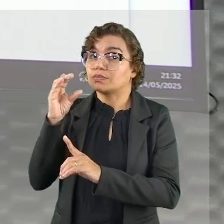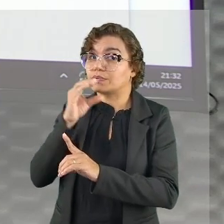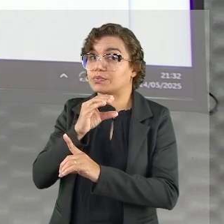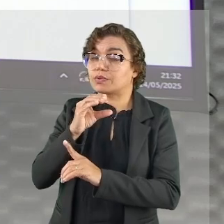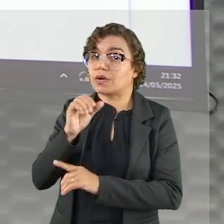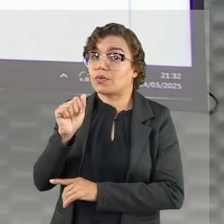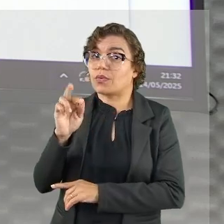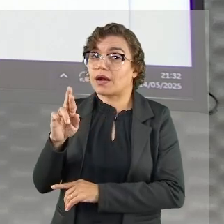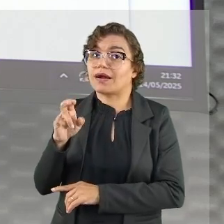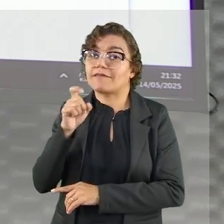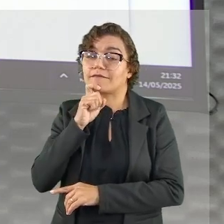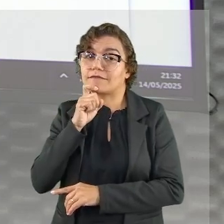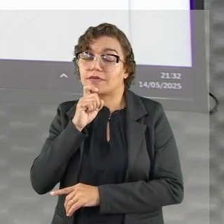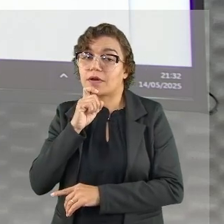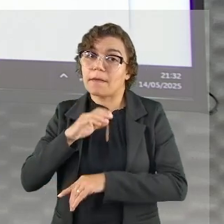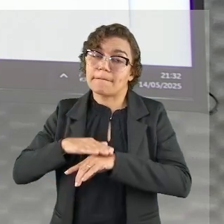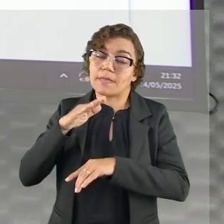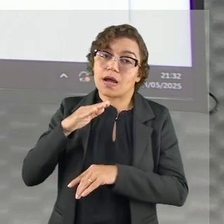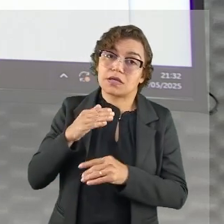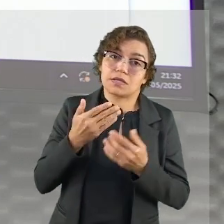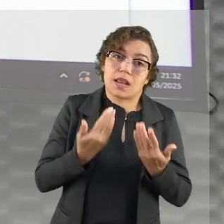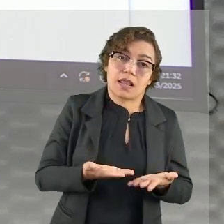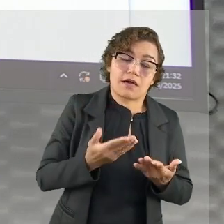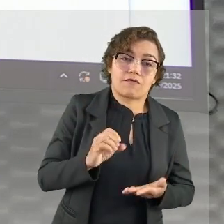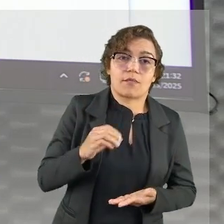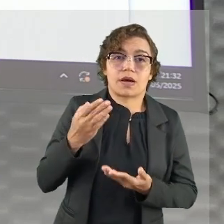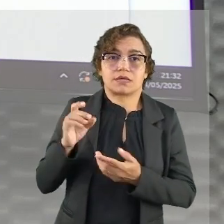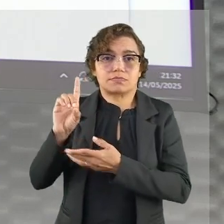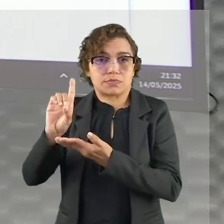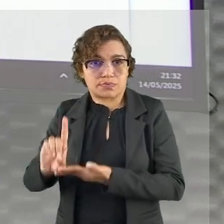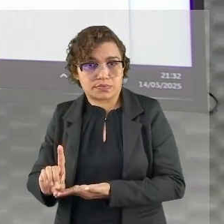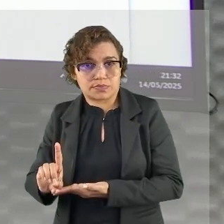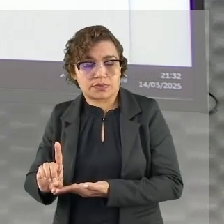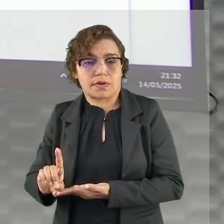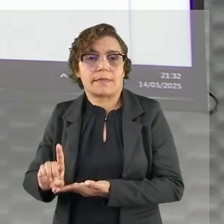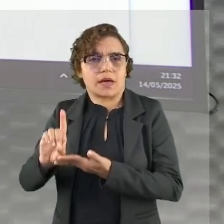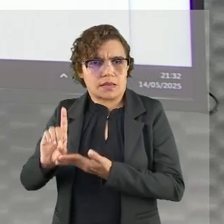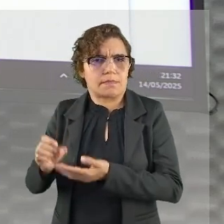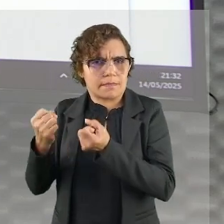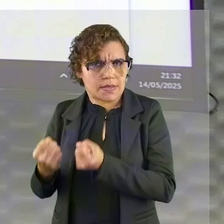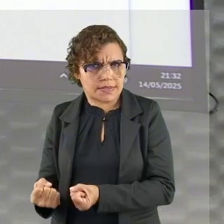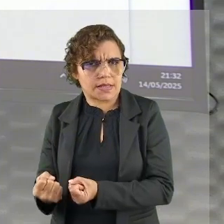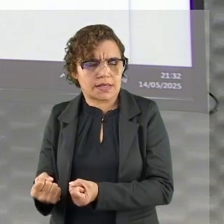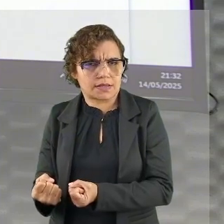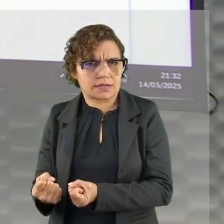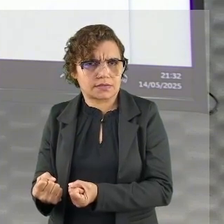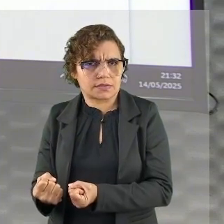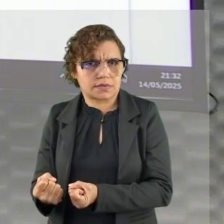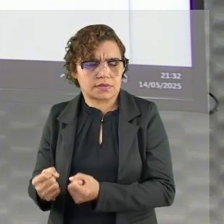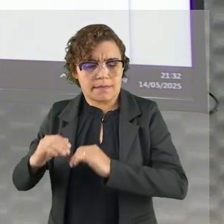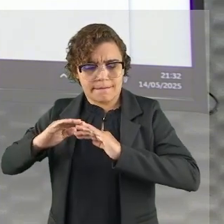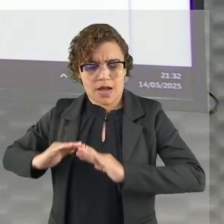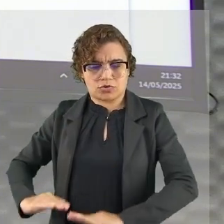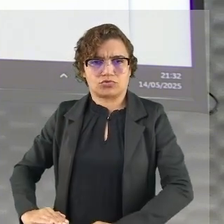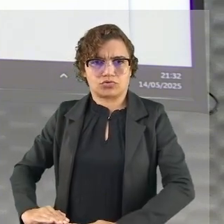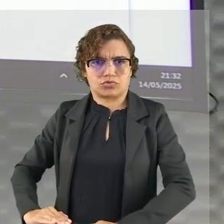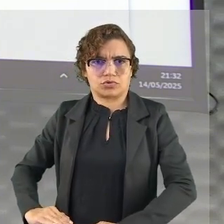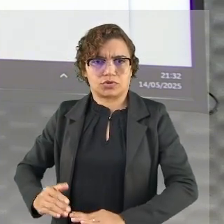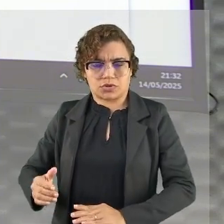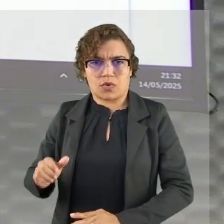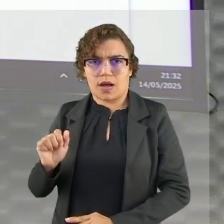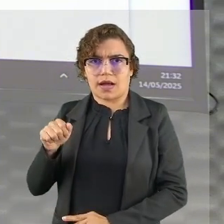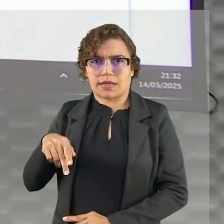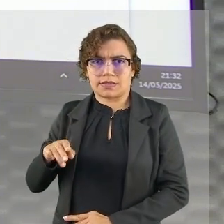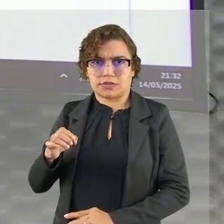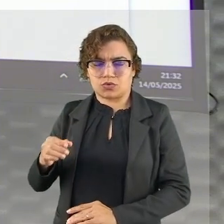O ar frio é mais denso ou menos denso? Mais denso. Mais denso, está em cima ou embaixo? Embaixo. Então coloca o